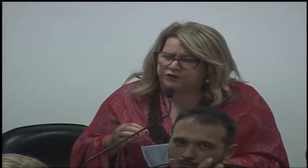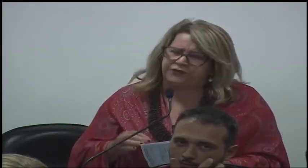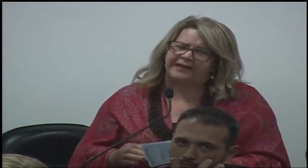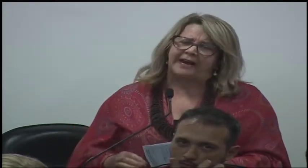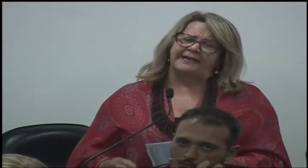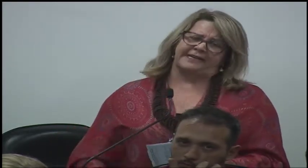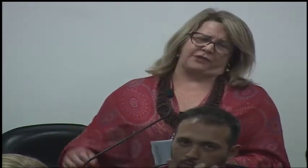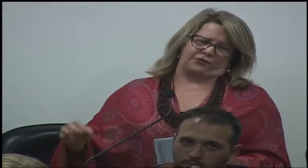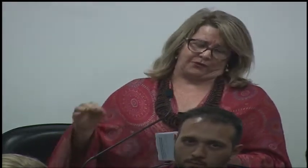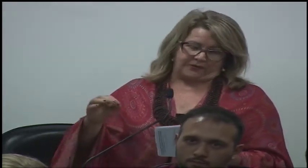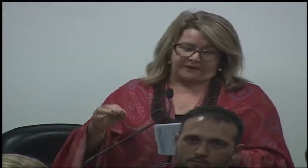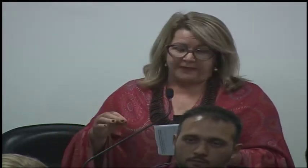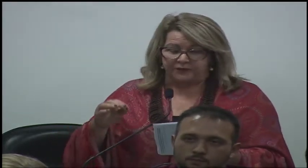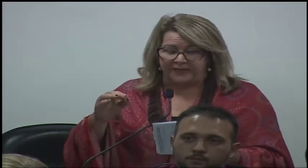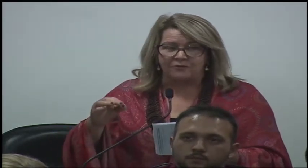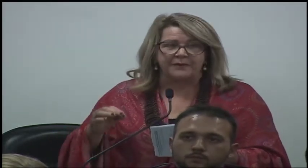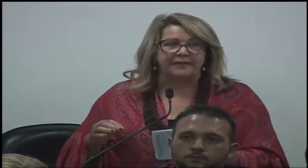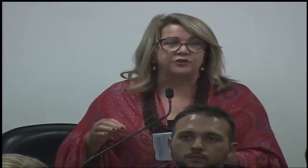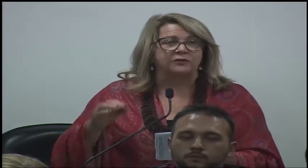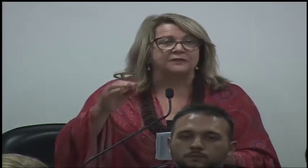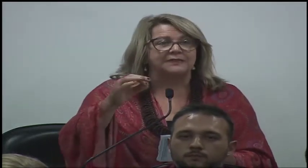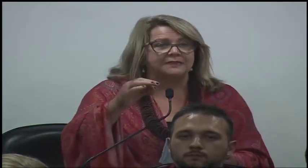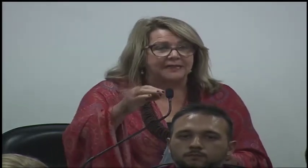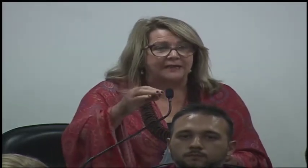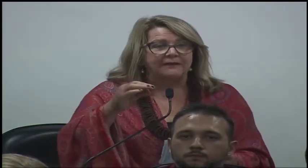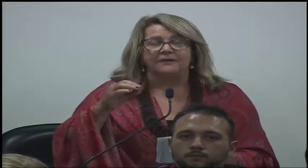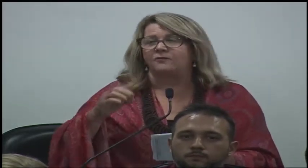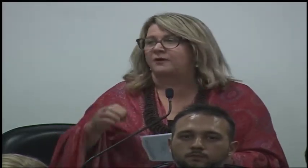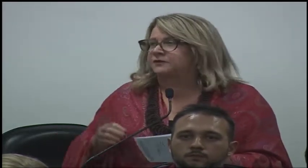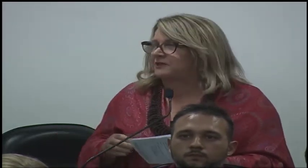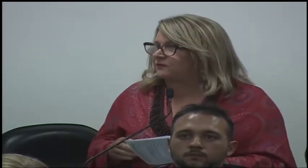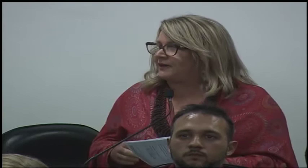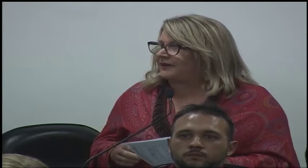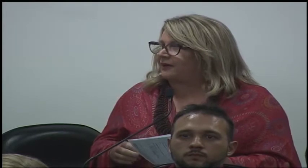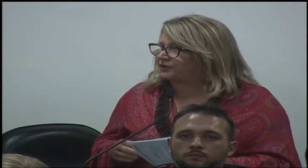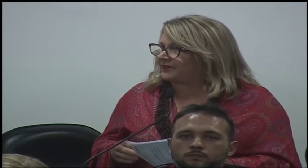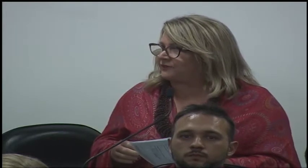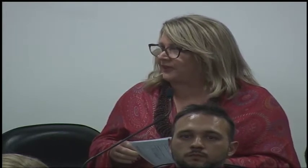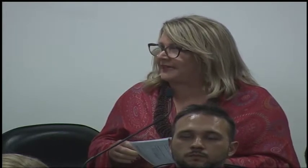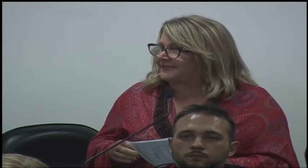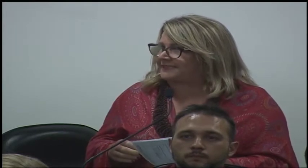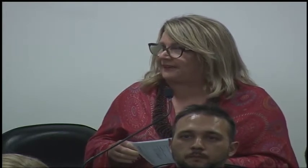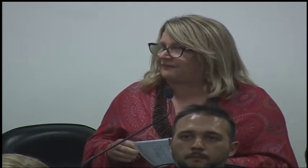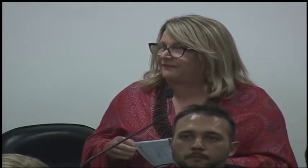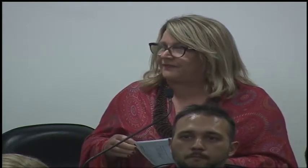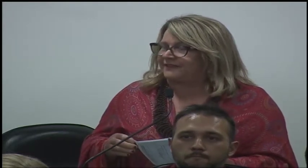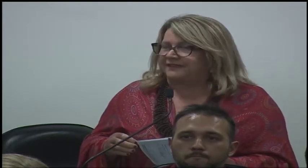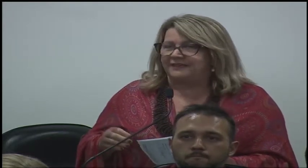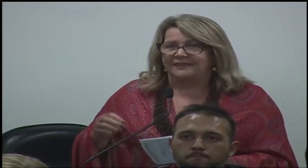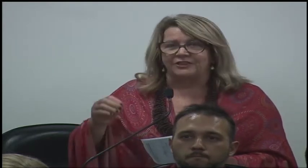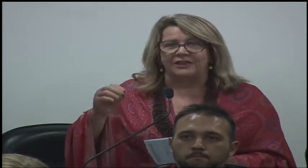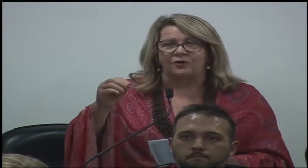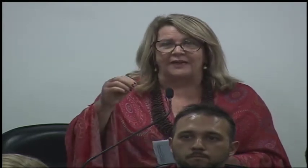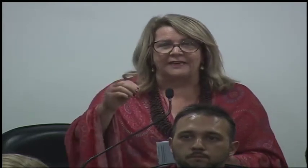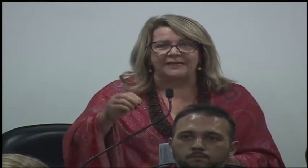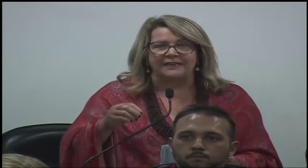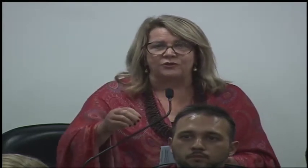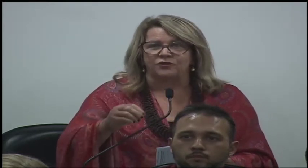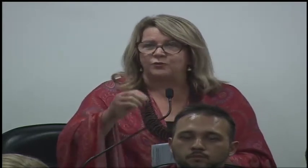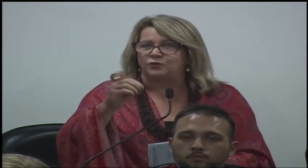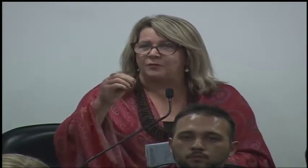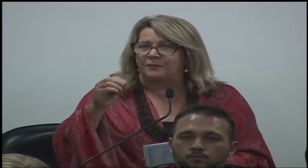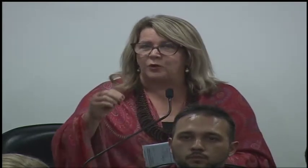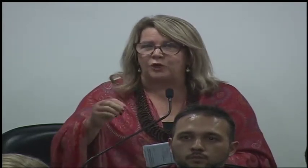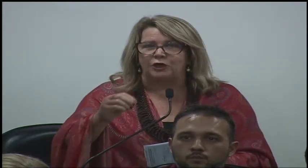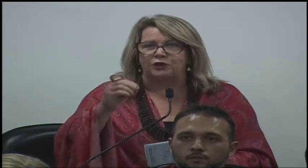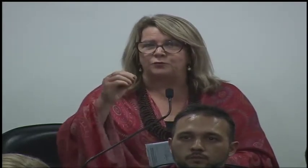muito devagarinho. Eu tenho medo de acontecer igualzinho lá o Jardim Vanessa, que chegou aqui, todo